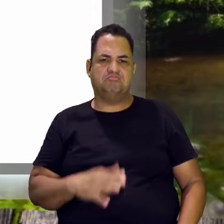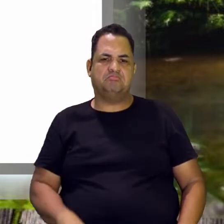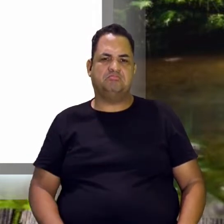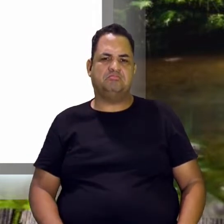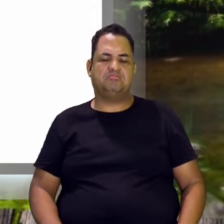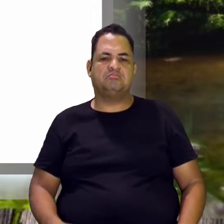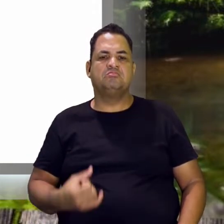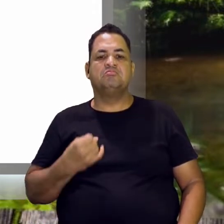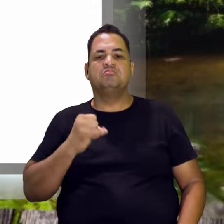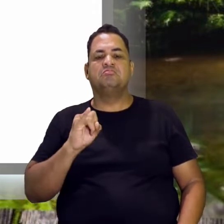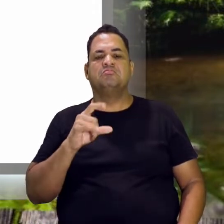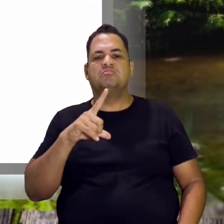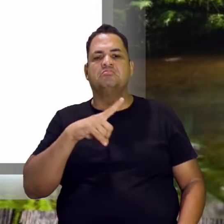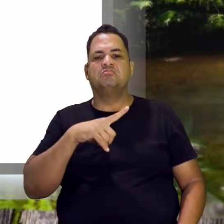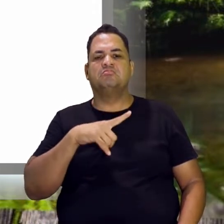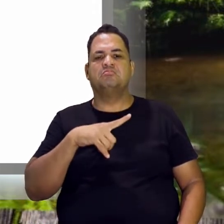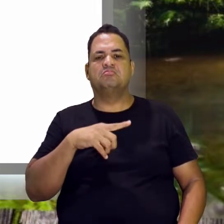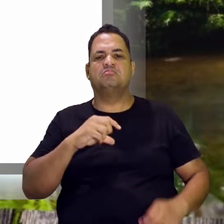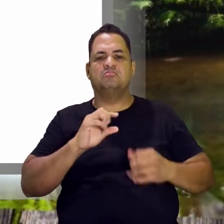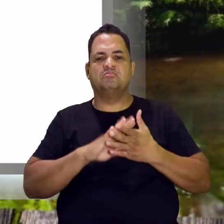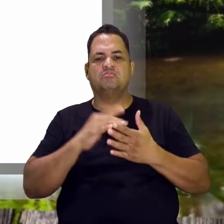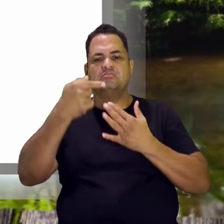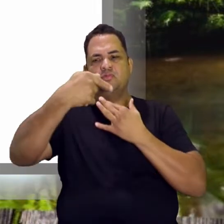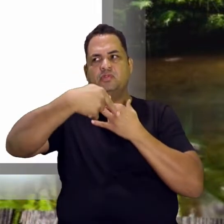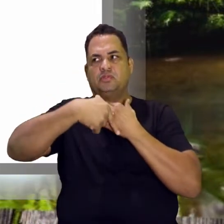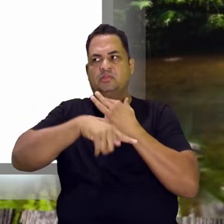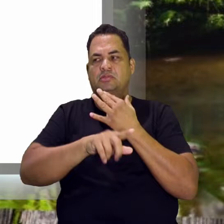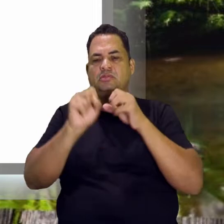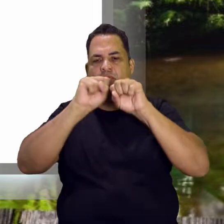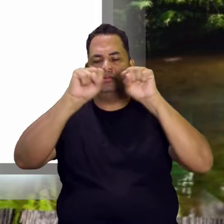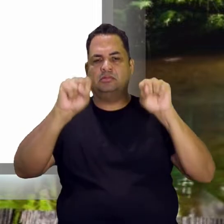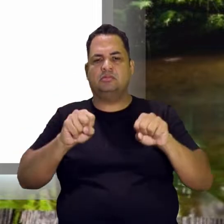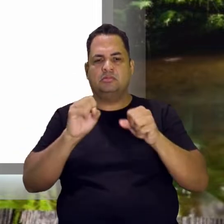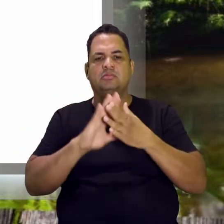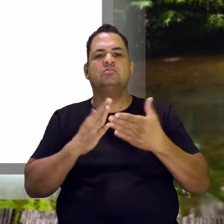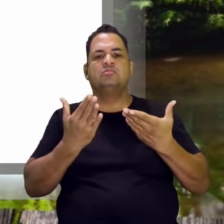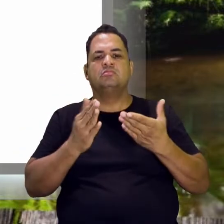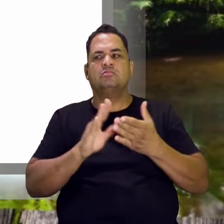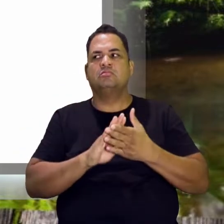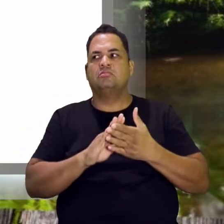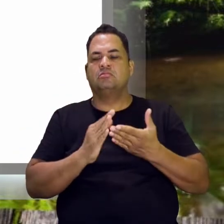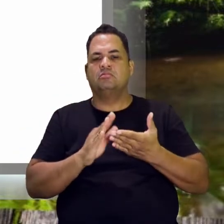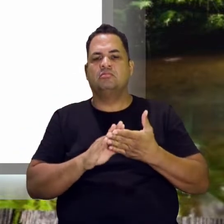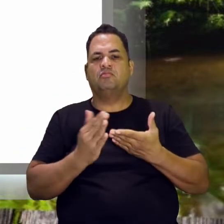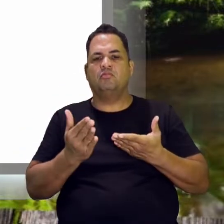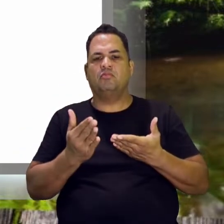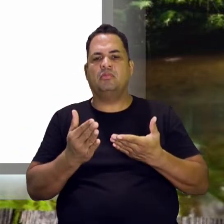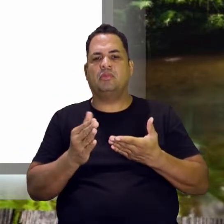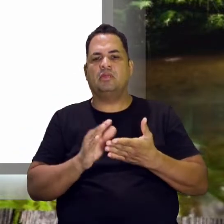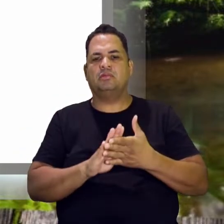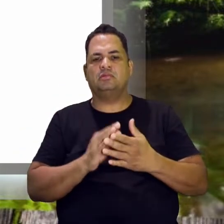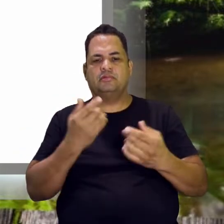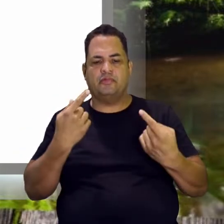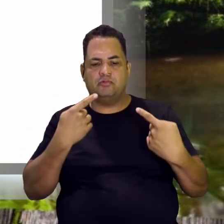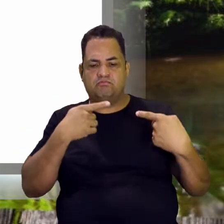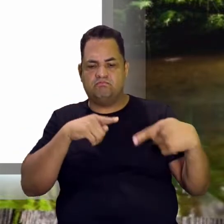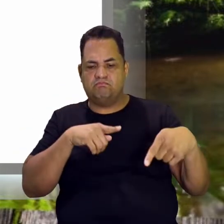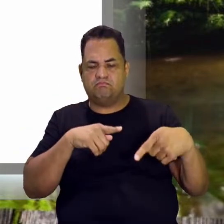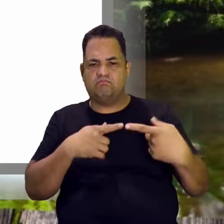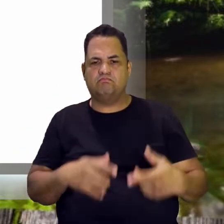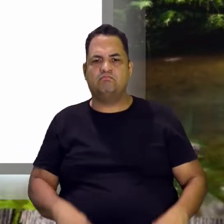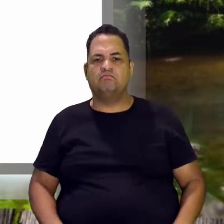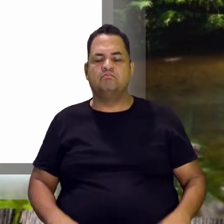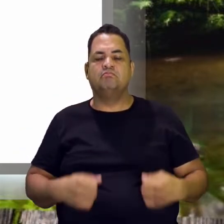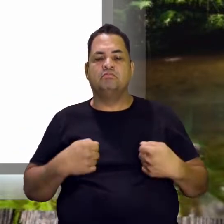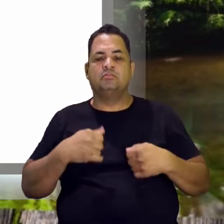você tiver com seu sistema imunológico bem estruturado, vai estar tudo tranquilo, porque ela vai dar eles vão combater isso aí. Mas tem